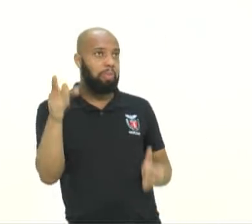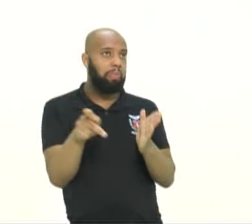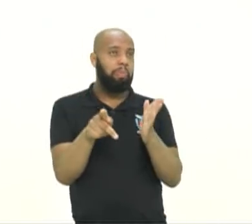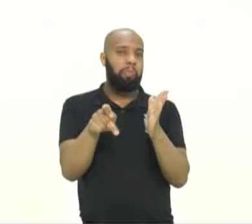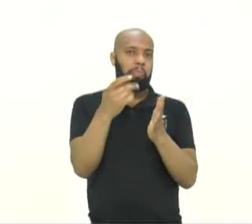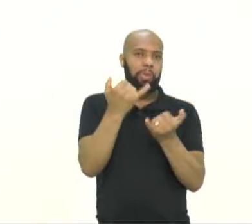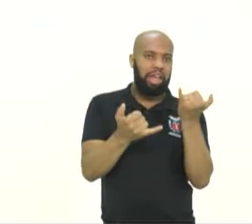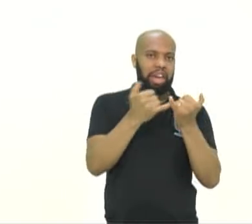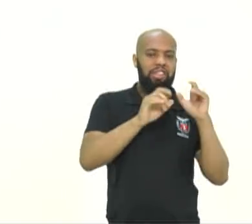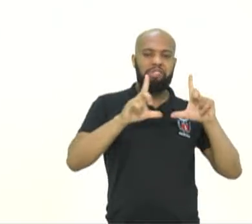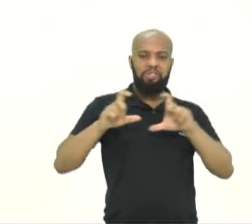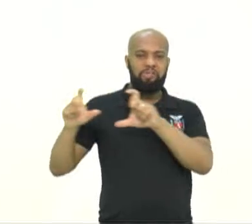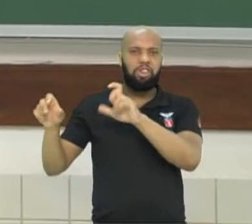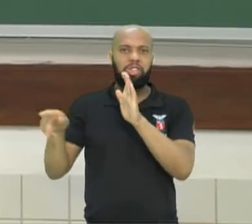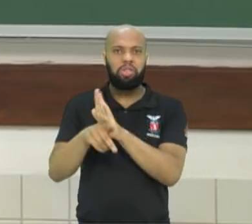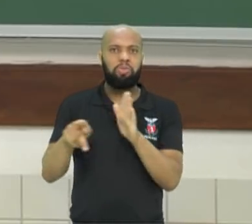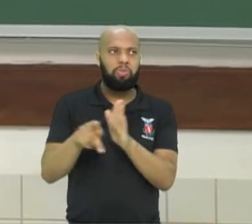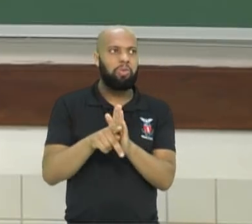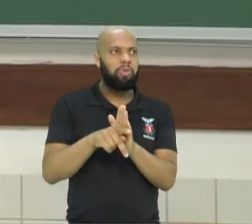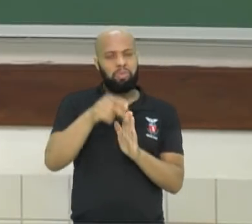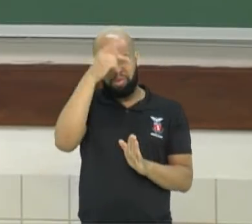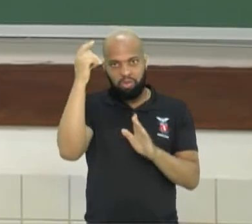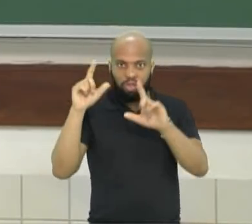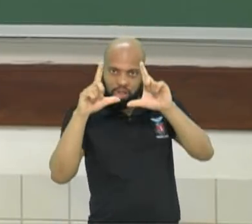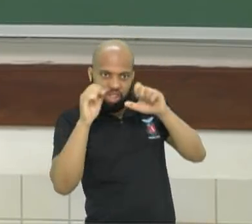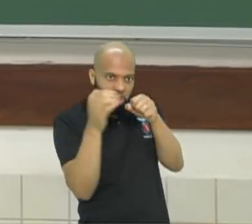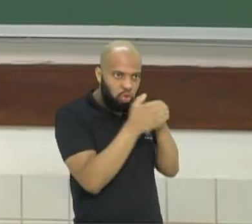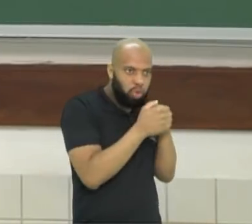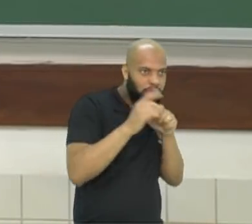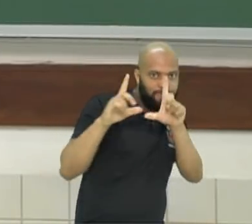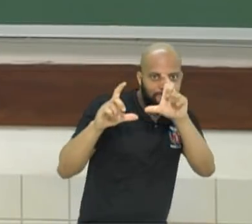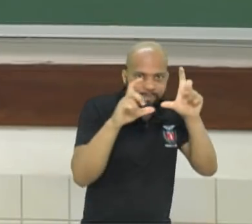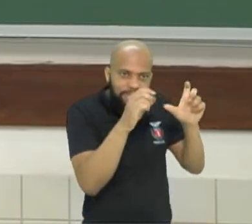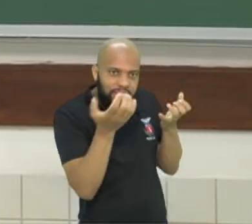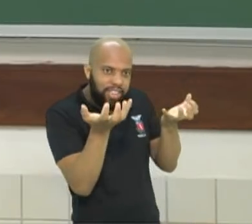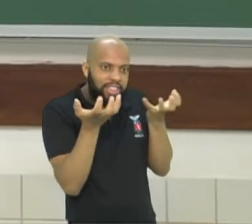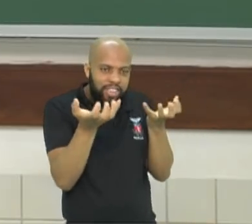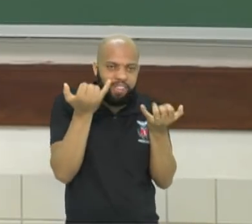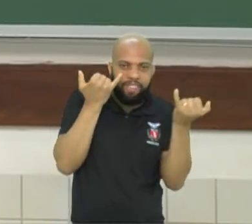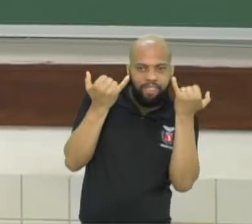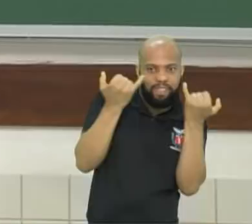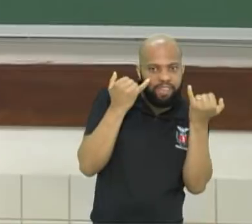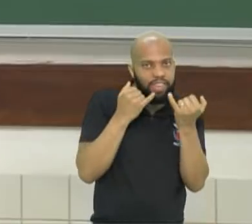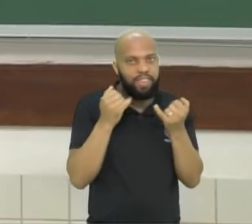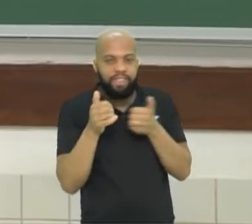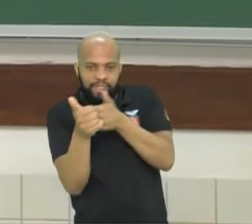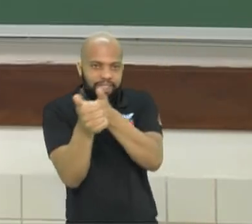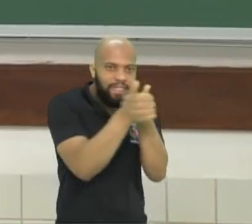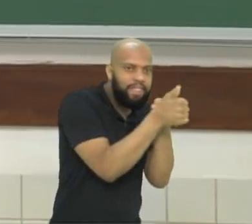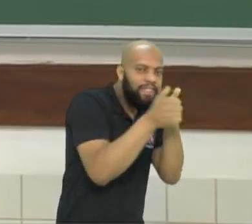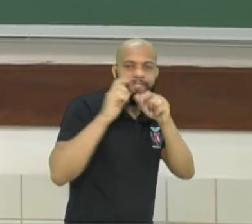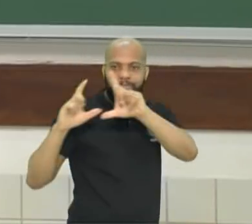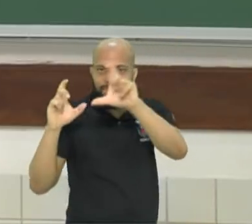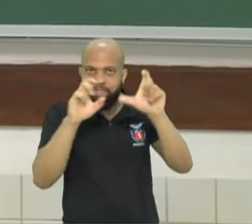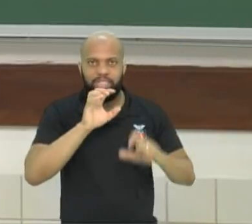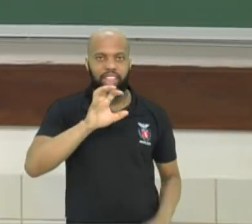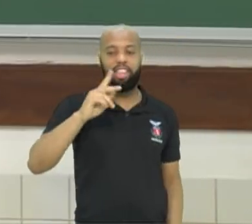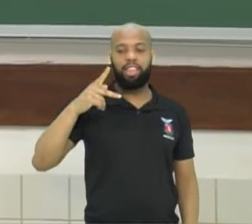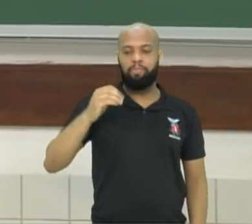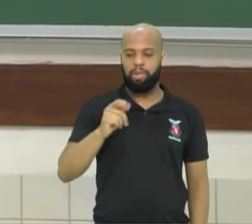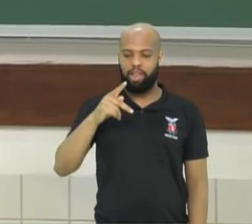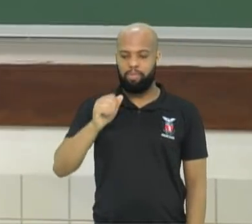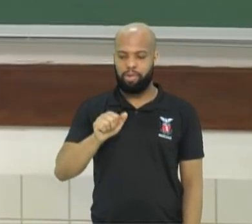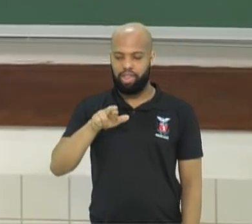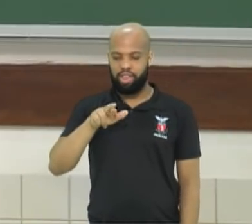dos paparazzi. Sabe o que é paparazzi? Aquela pessoa que vai em busca de notícia, vai atrás das pessoas famosas, fica lá tirando foto, às vezes